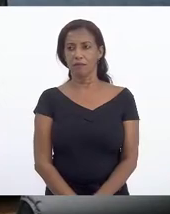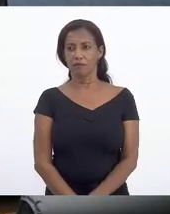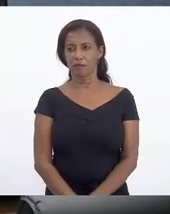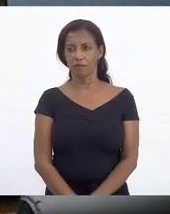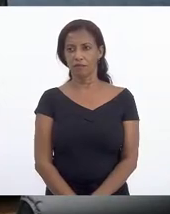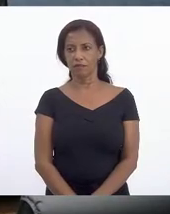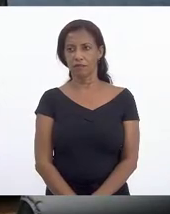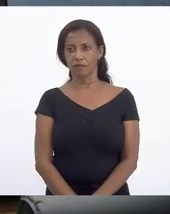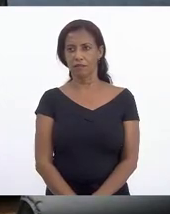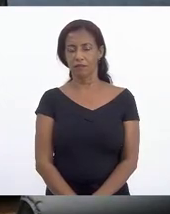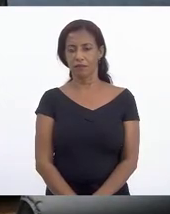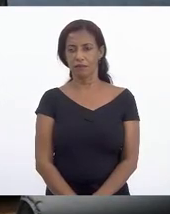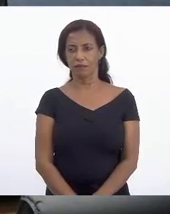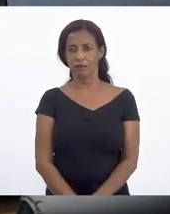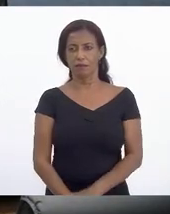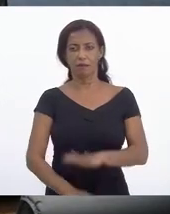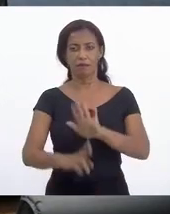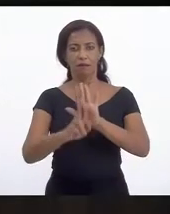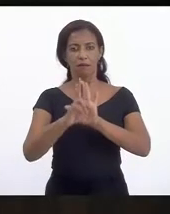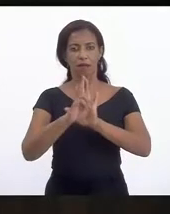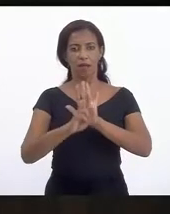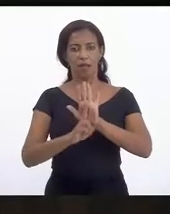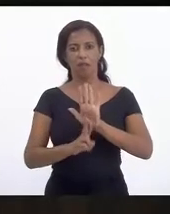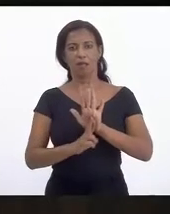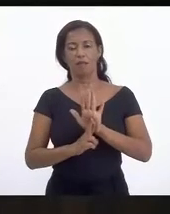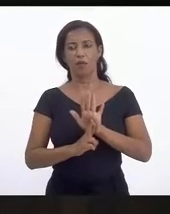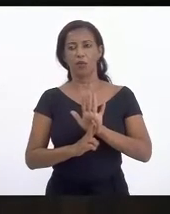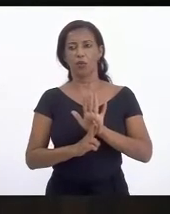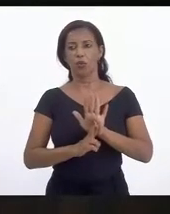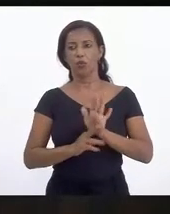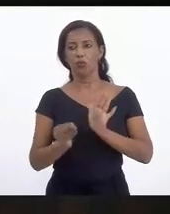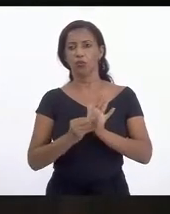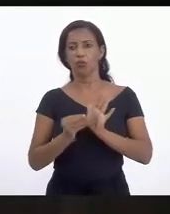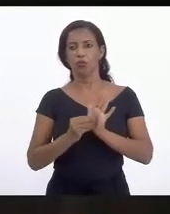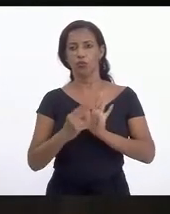Não, de requerimento de está aí na mão?